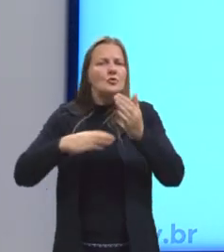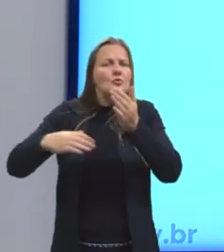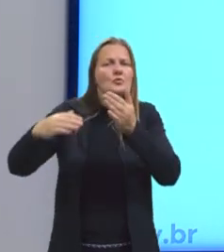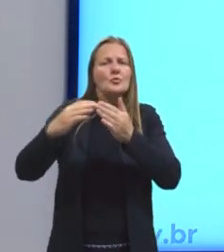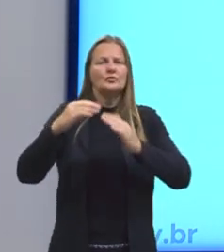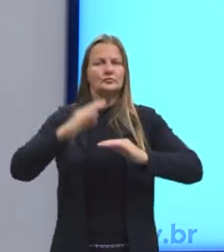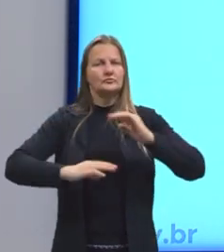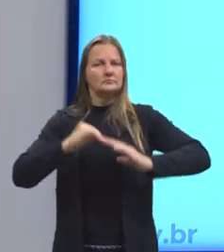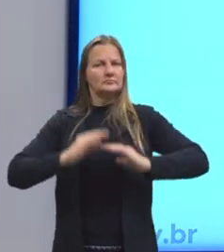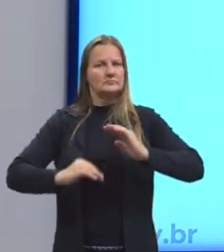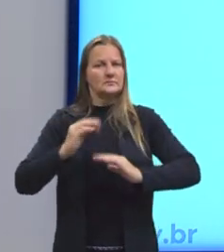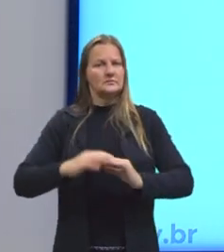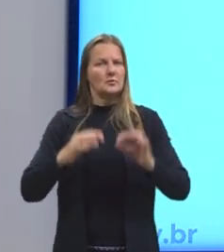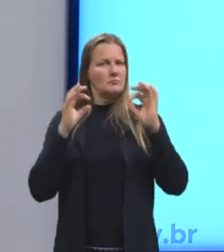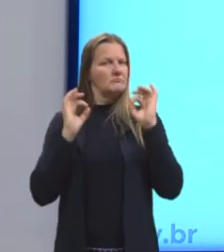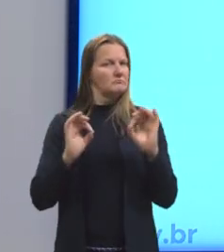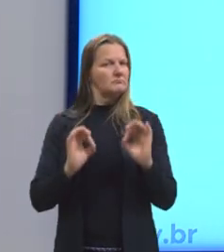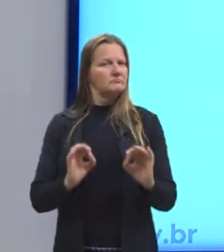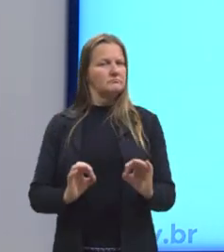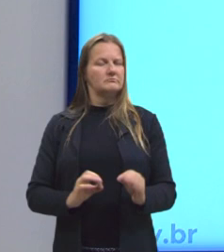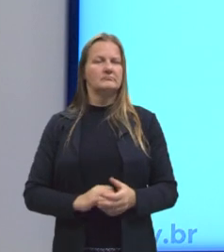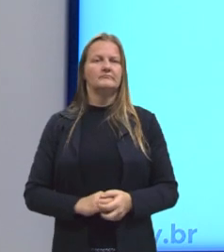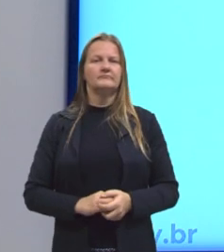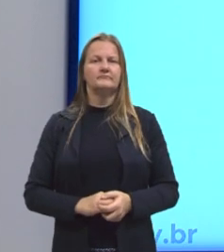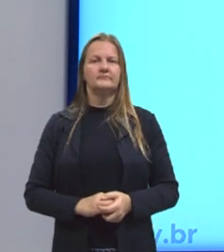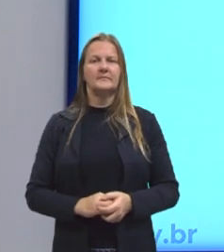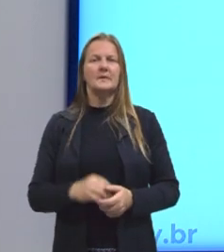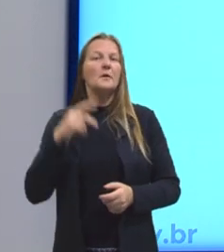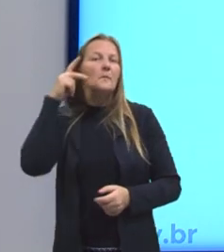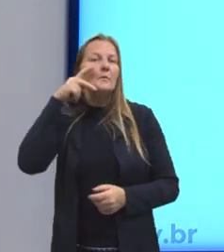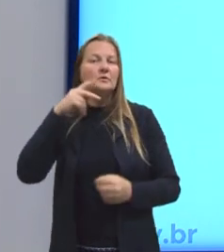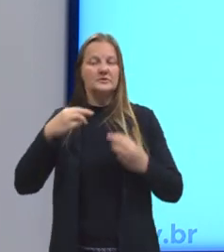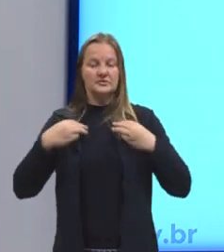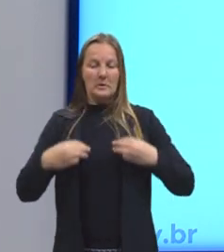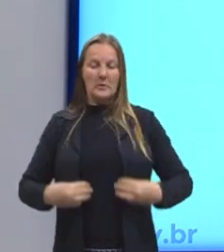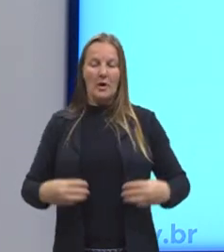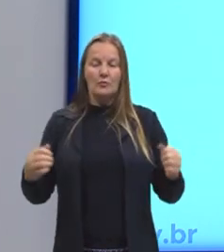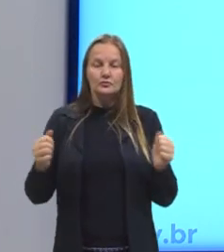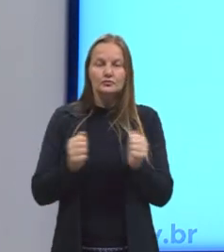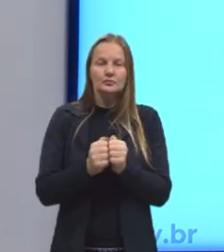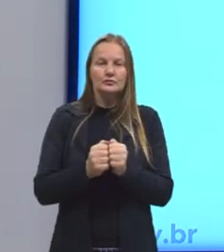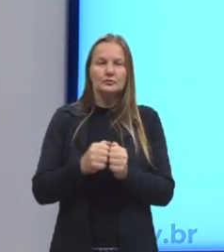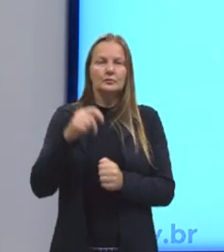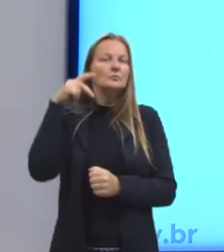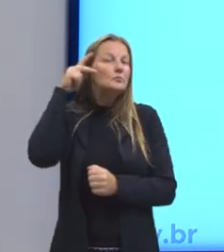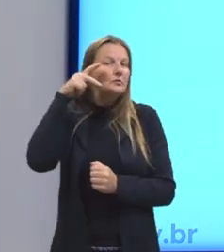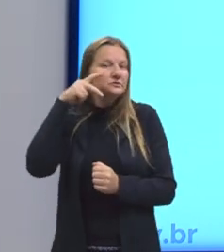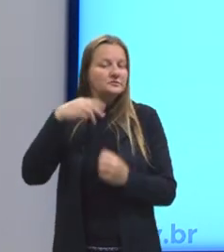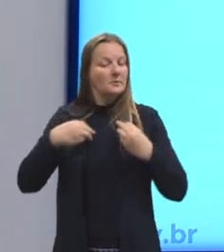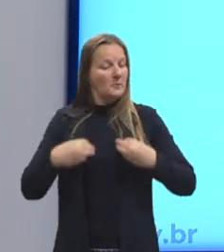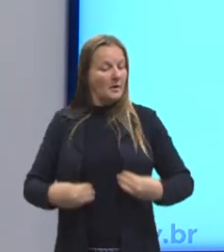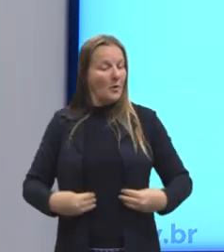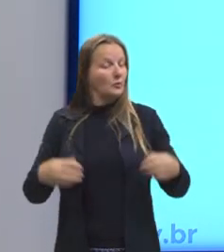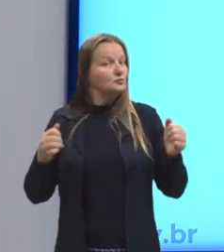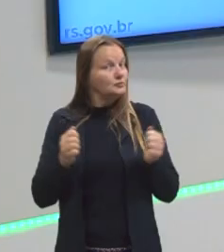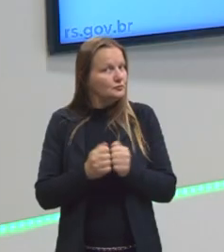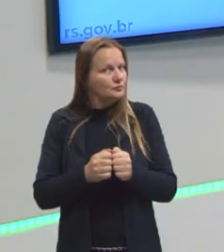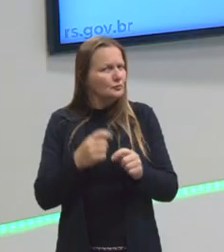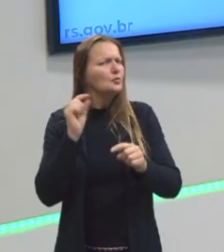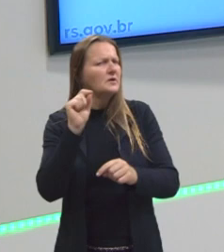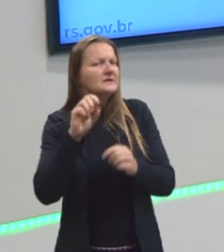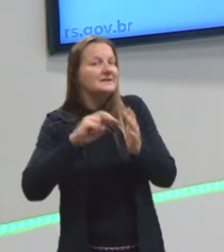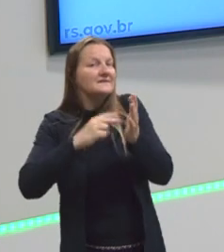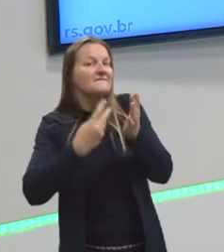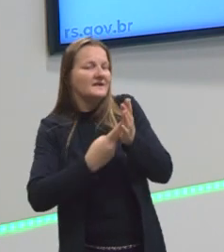corretamente é uma uma uma íntima relação entre política e moral vamos lá entender isso o que que